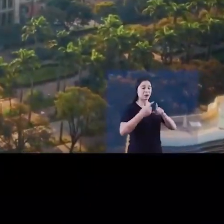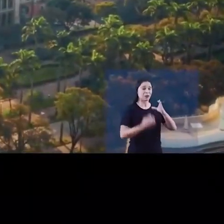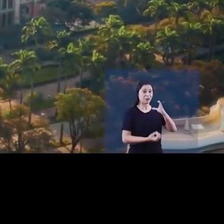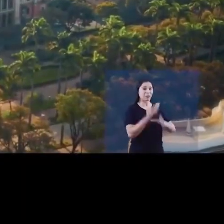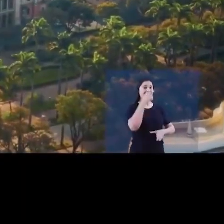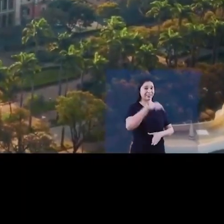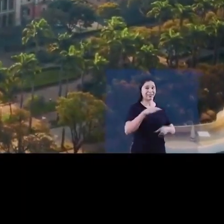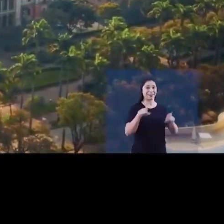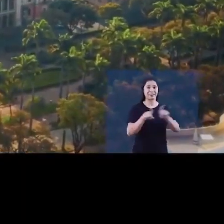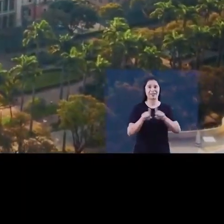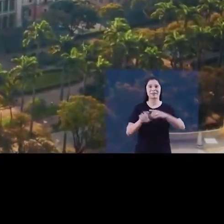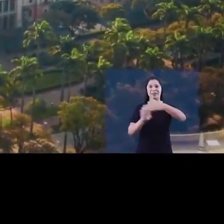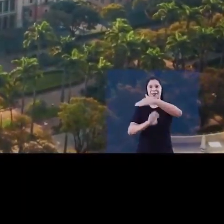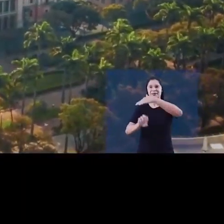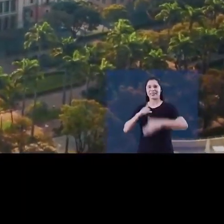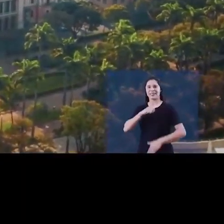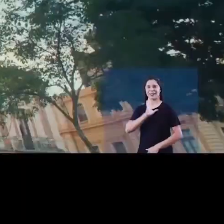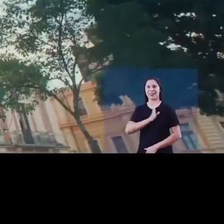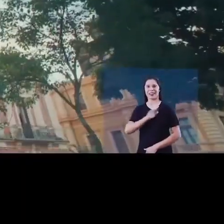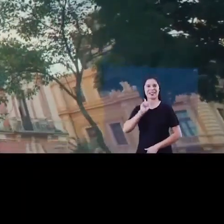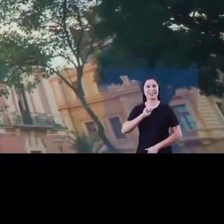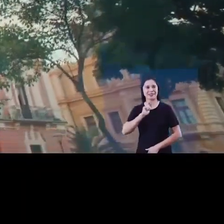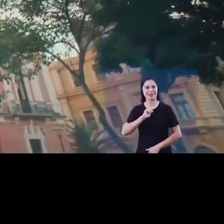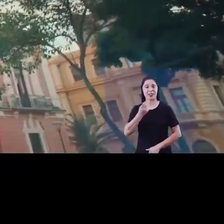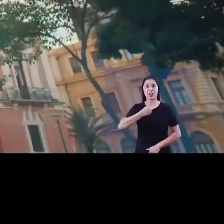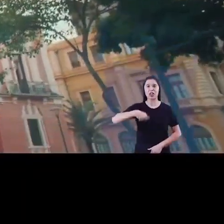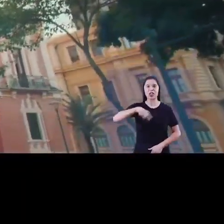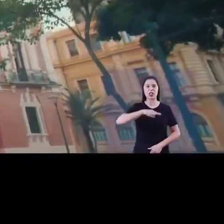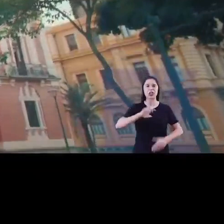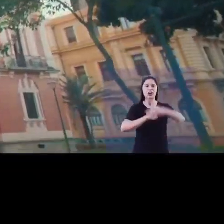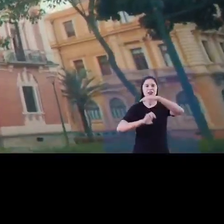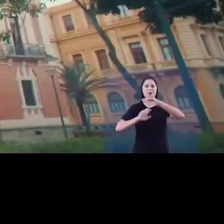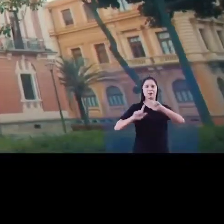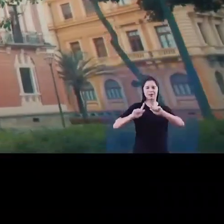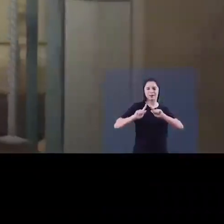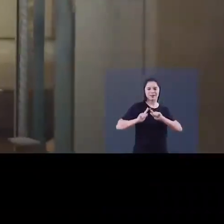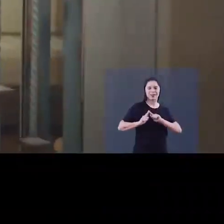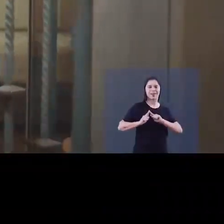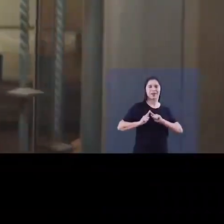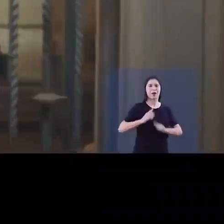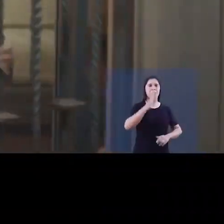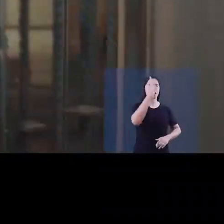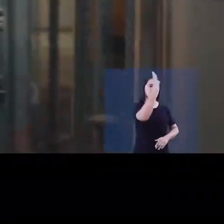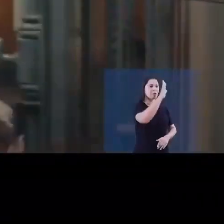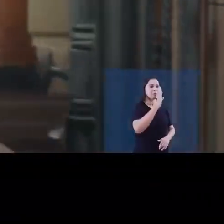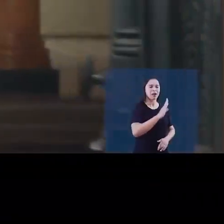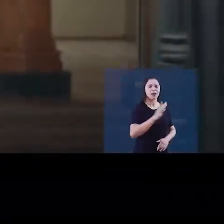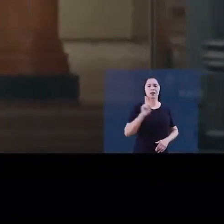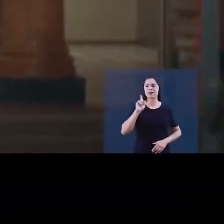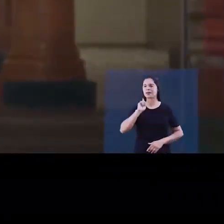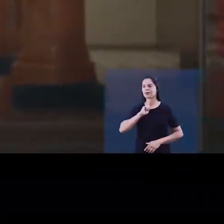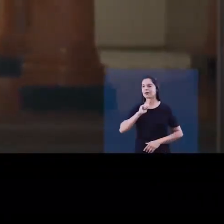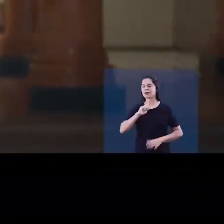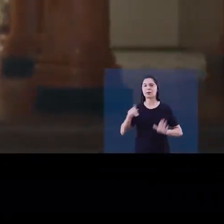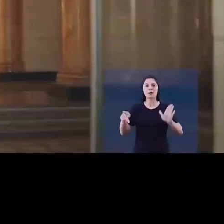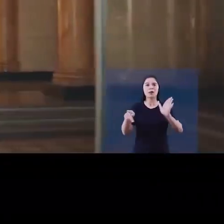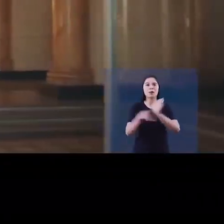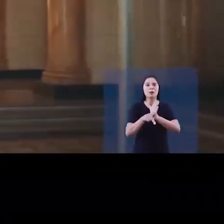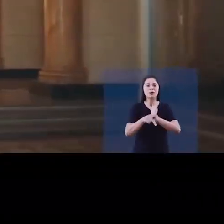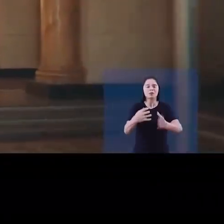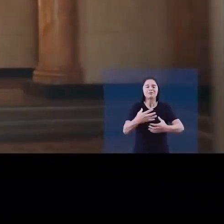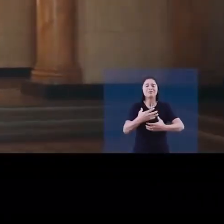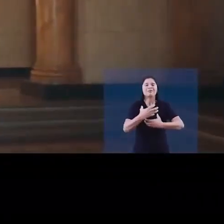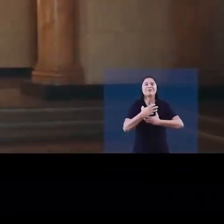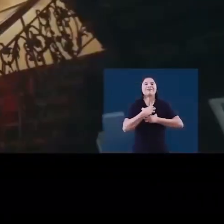Brasileira de nascimento, mineira de coração. É assim que nós da Gerdau nos sentimos. Aqui